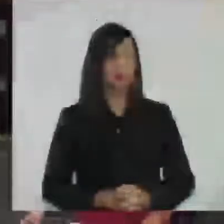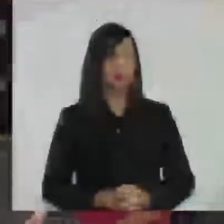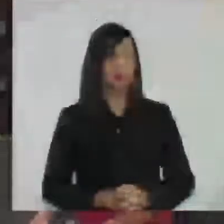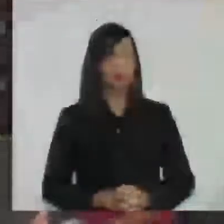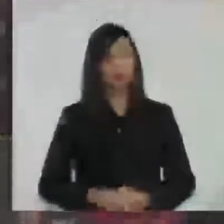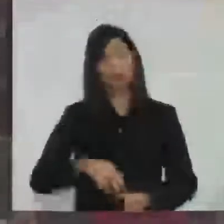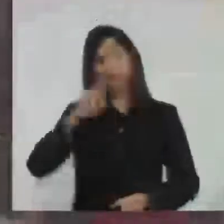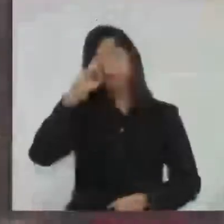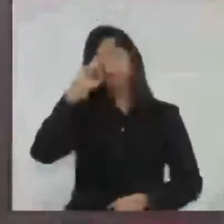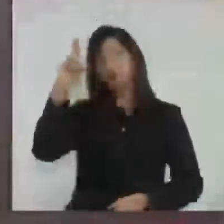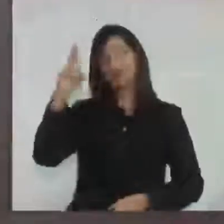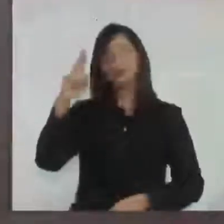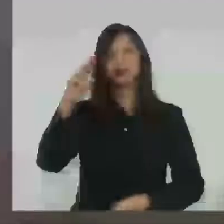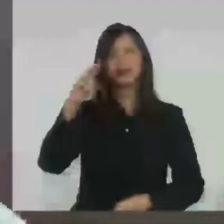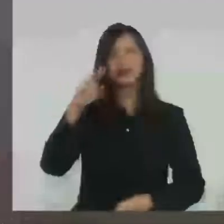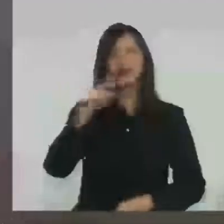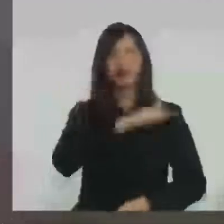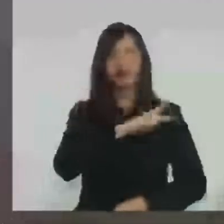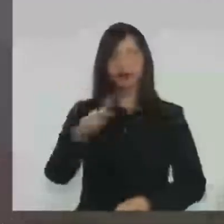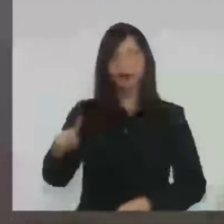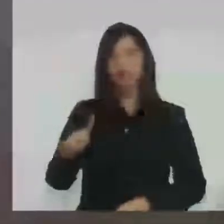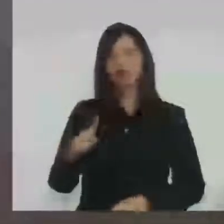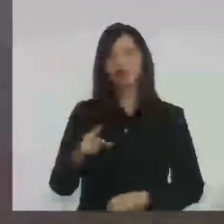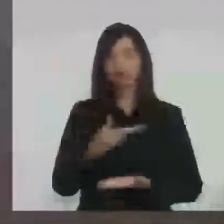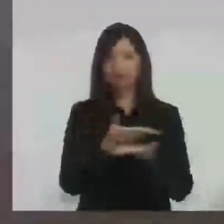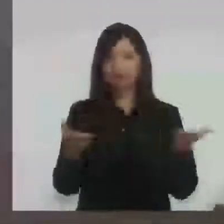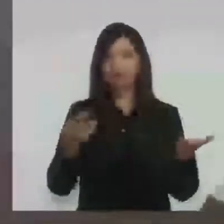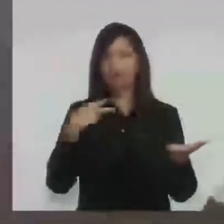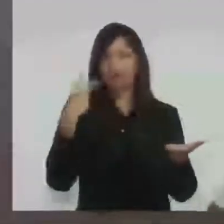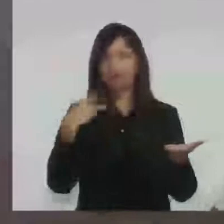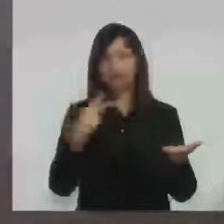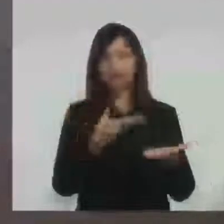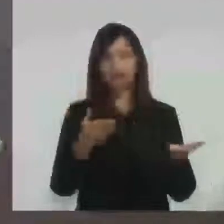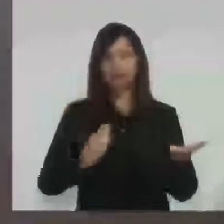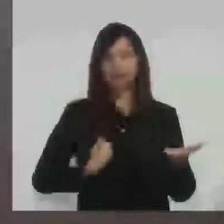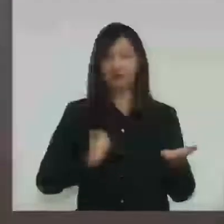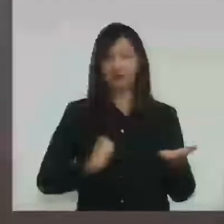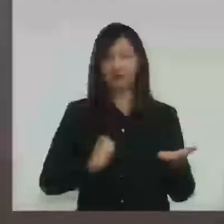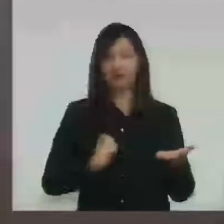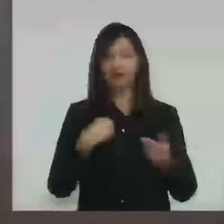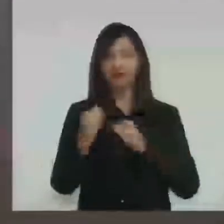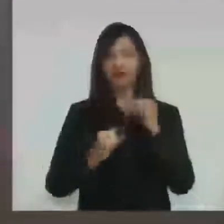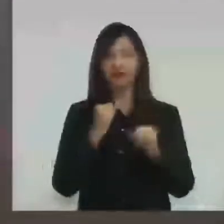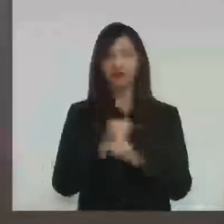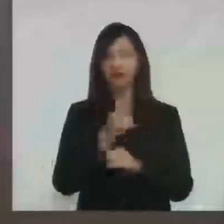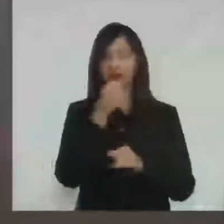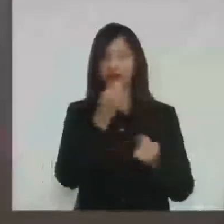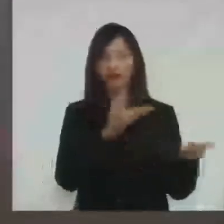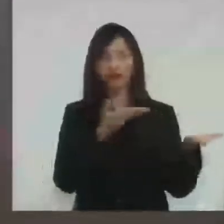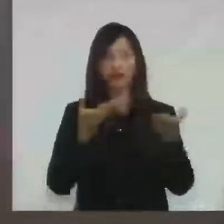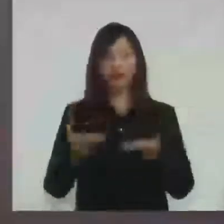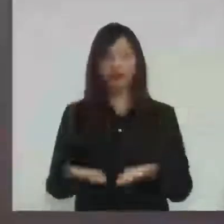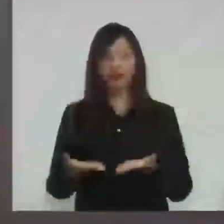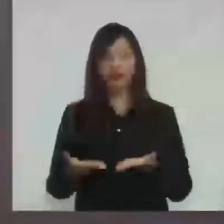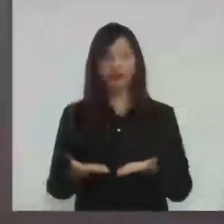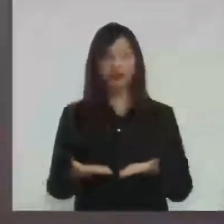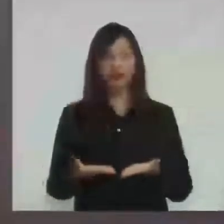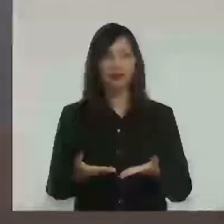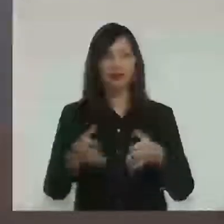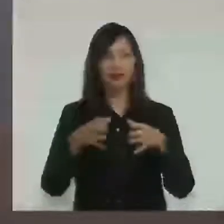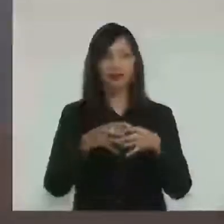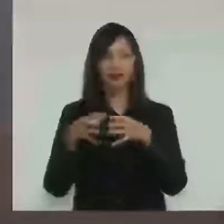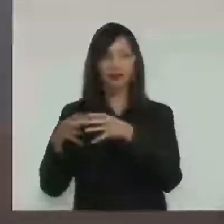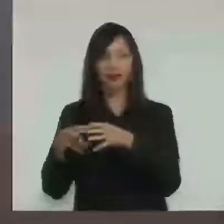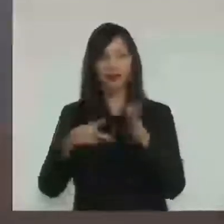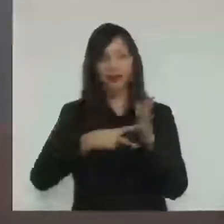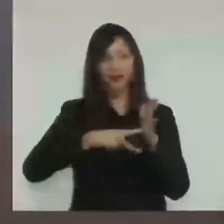Senhor presidente, senhores parlamentares, público presente, internautas, uma boa noite. Bom, primeiro quero dar as boas-vindas aos membros de duas entidades